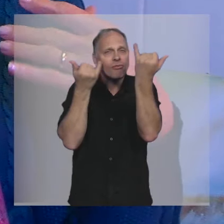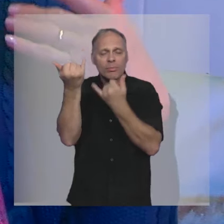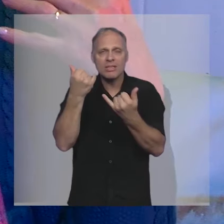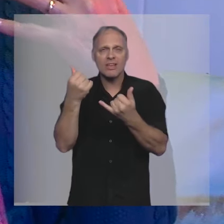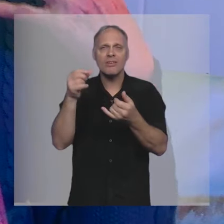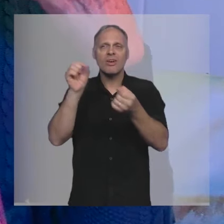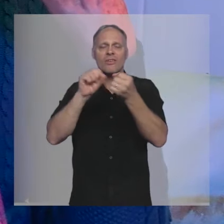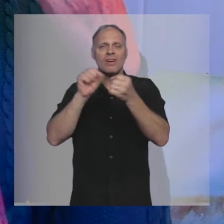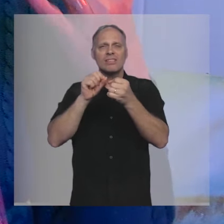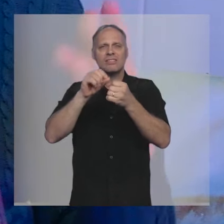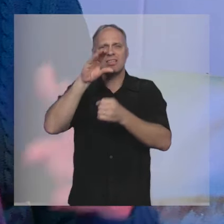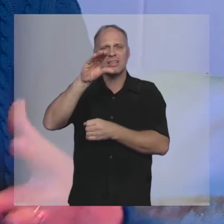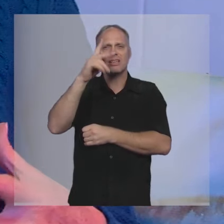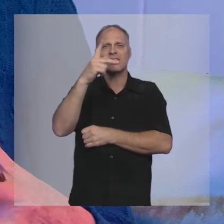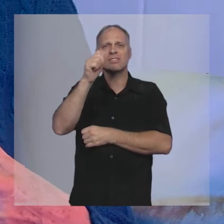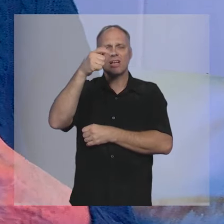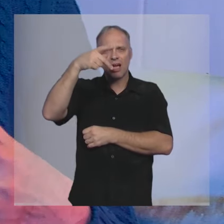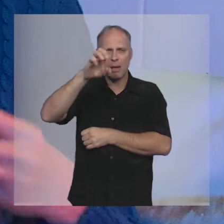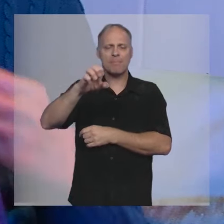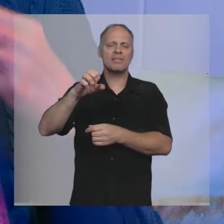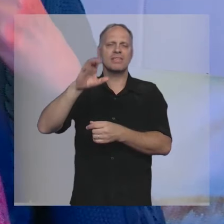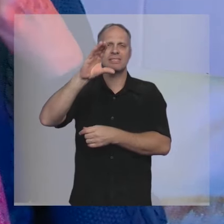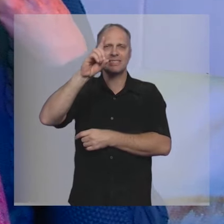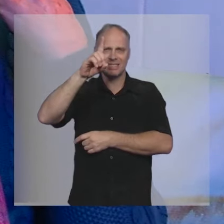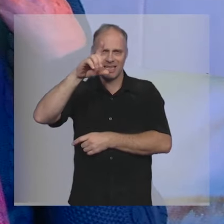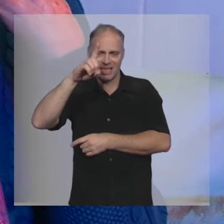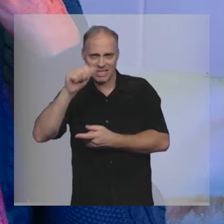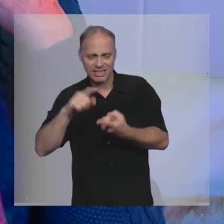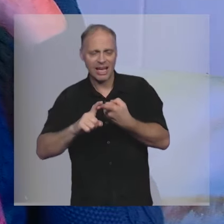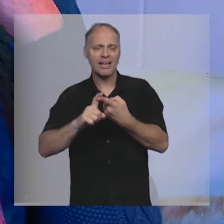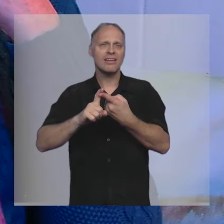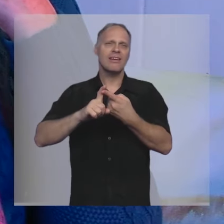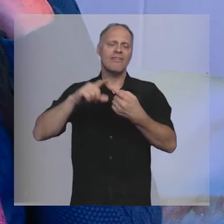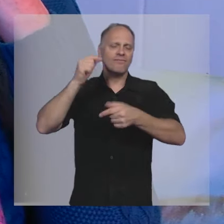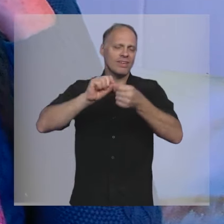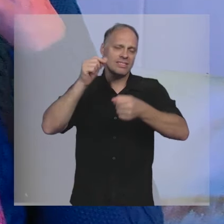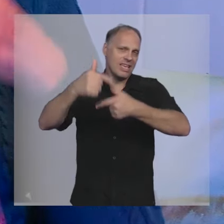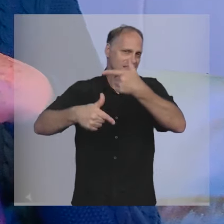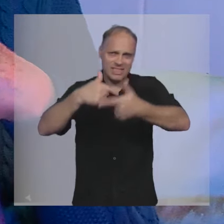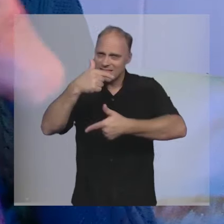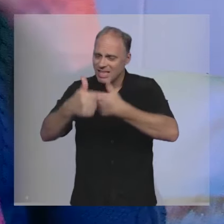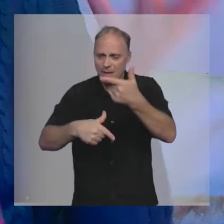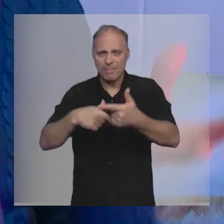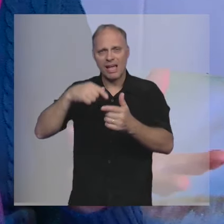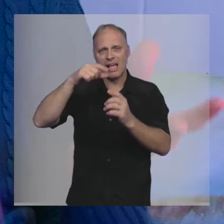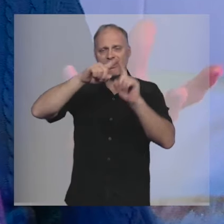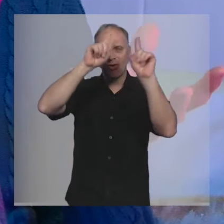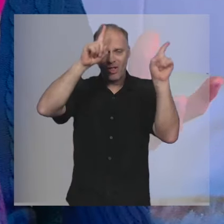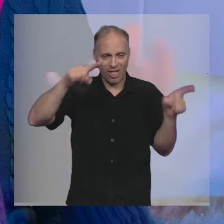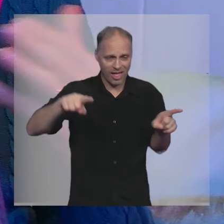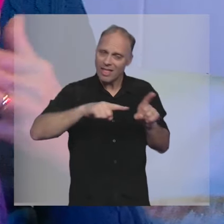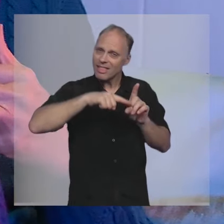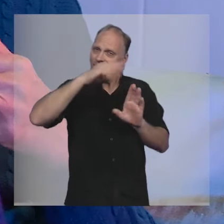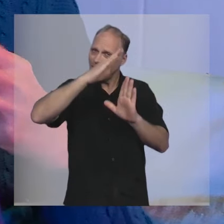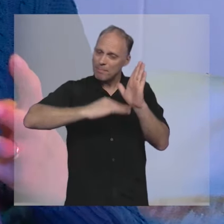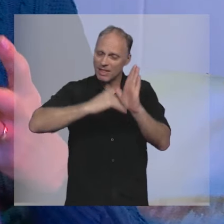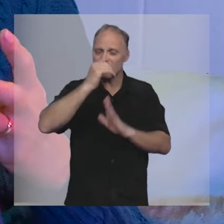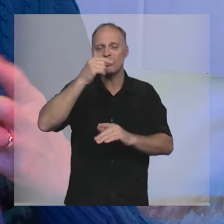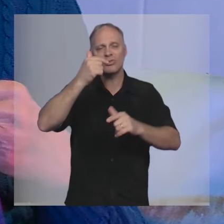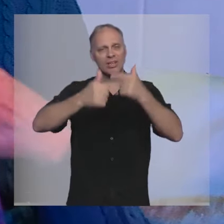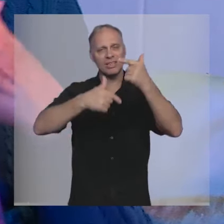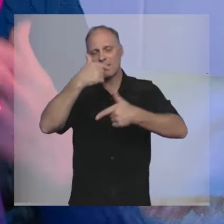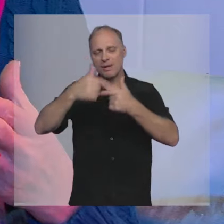eu fazia echarpes de seda e voal, eu fazia trabalhos em tela e trabalhos